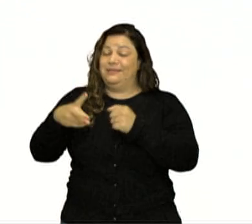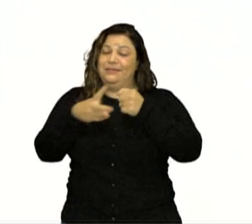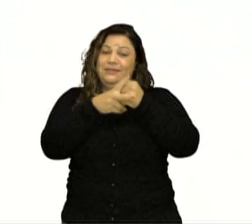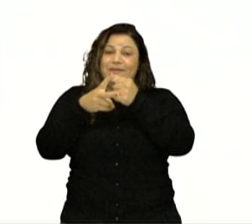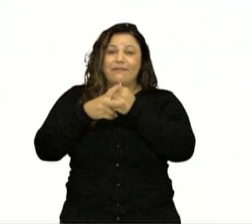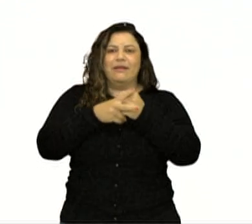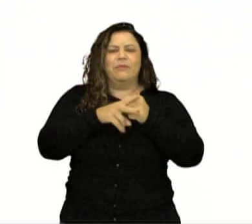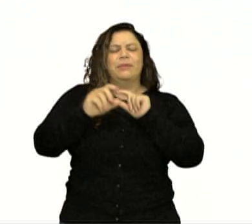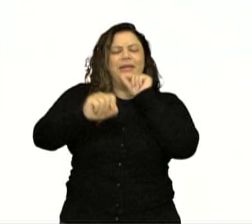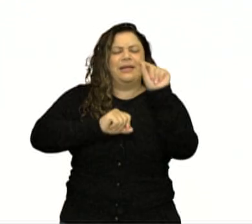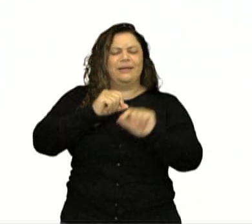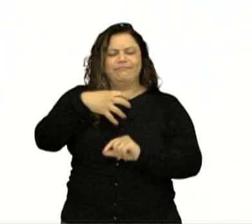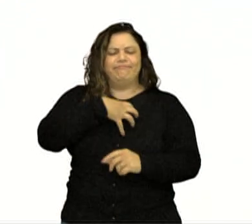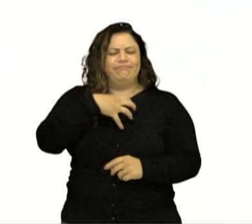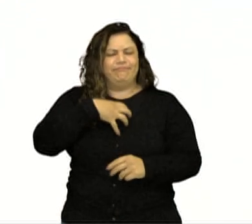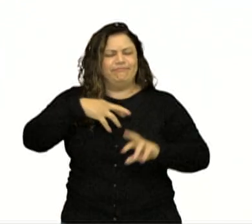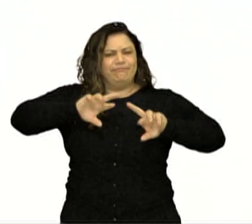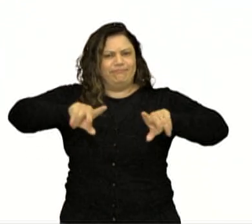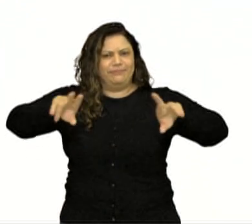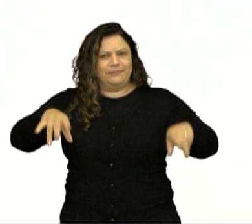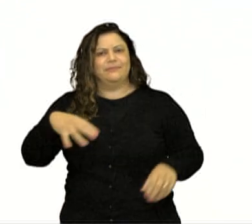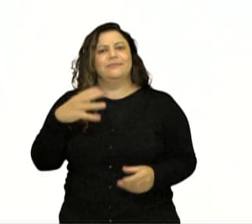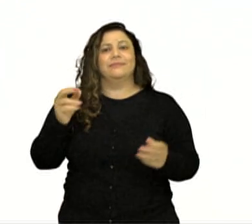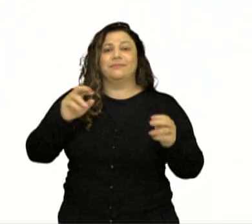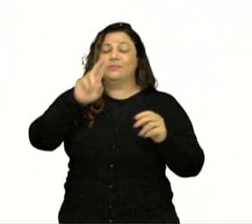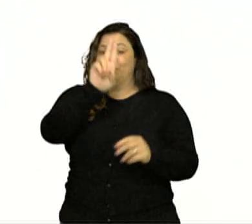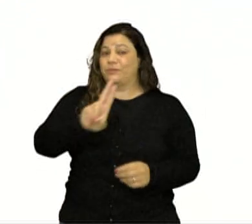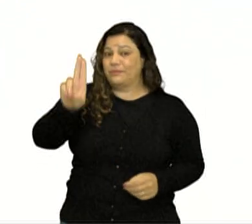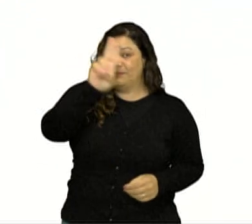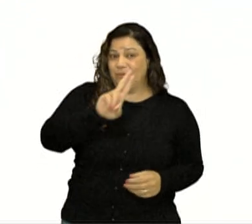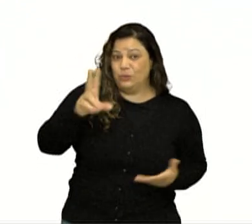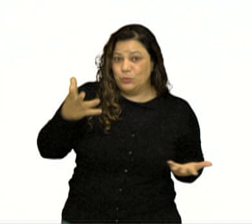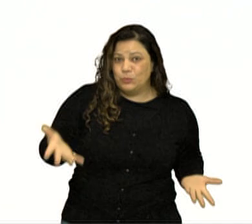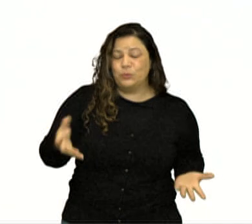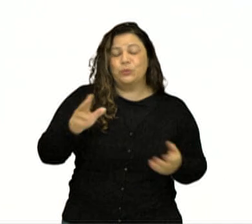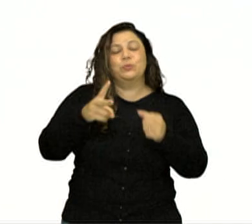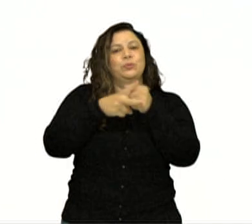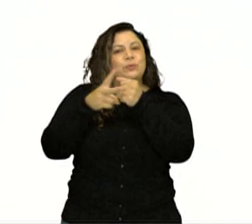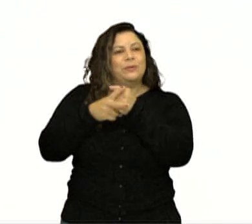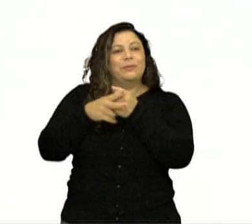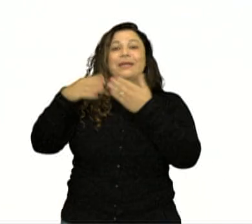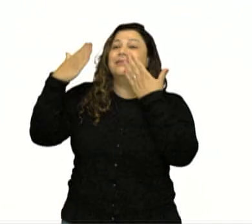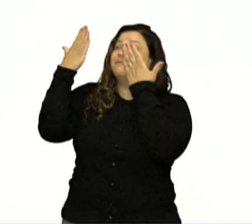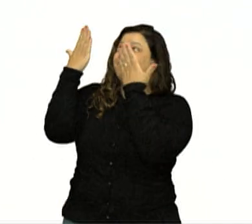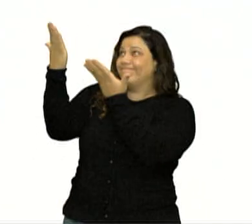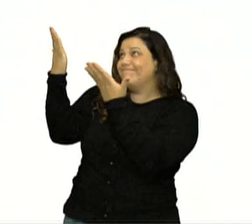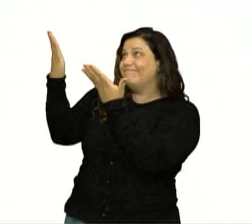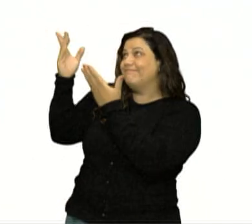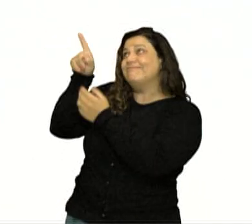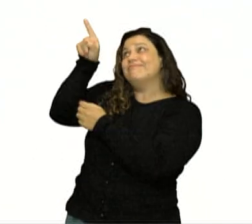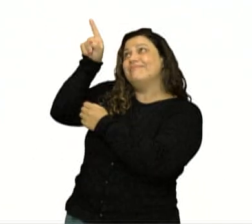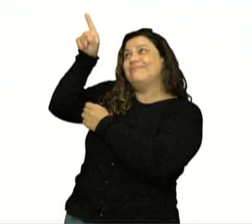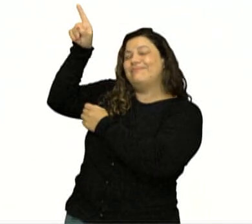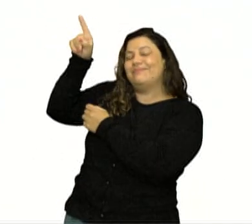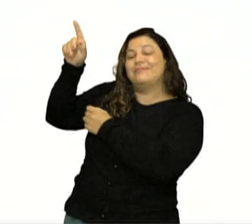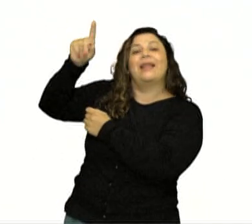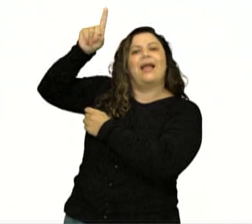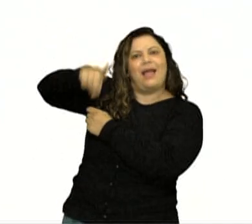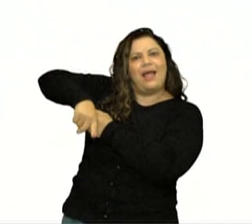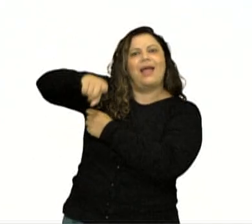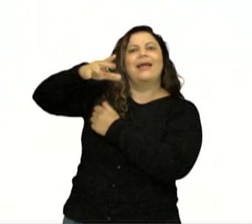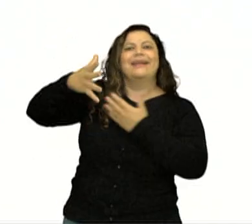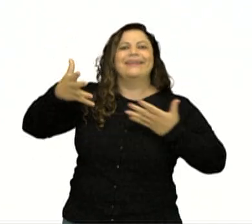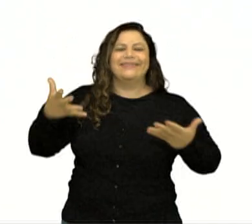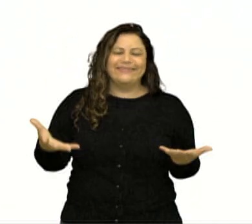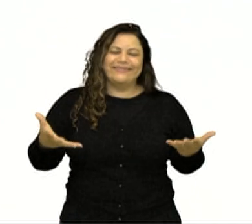sentido, no uso das vozes verbais. Então nós vamos falar sobre vozes verbais. É isso que nós vamos